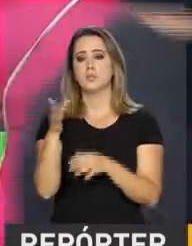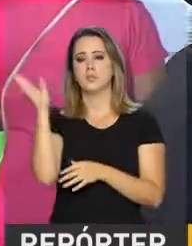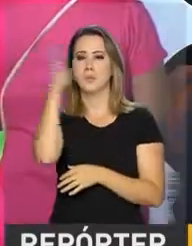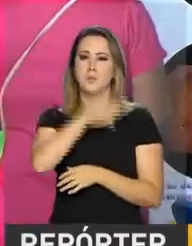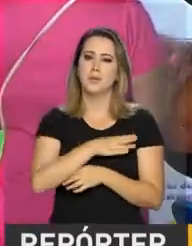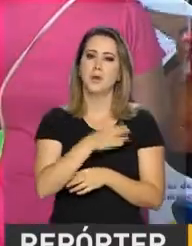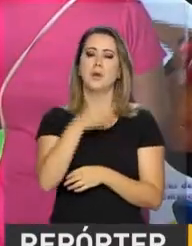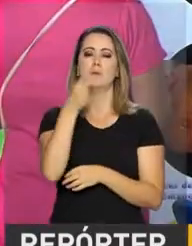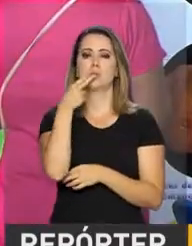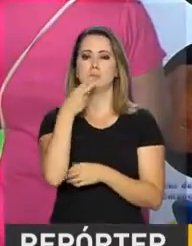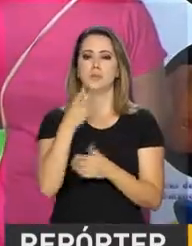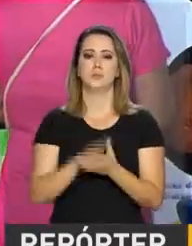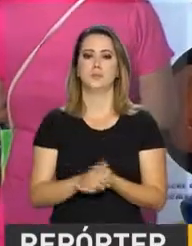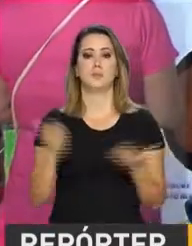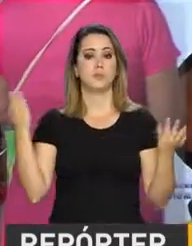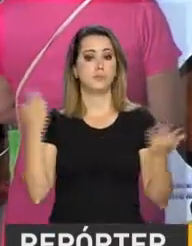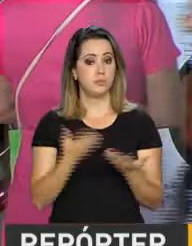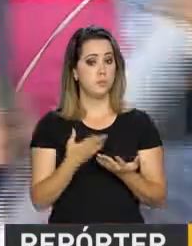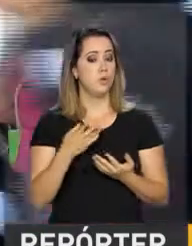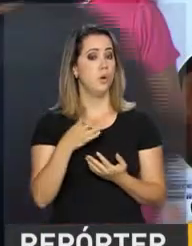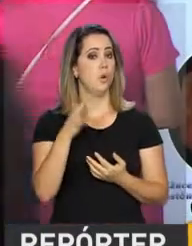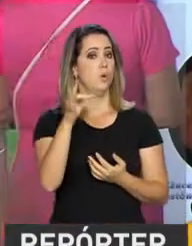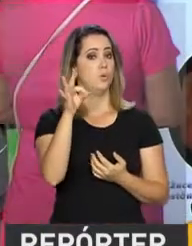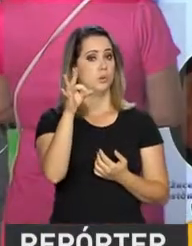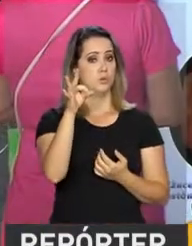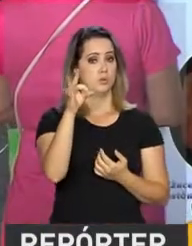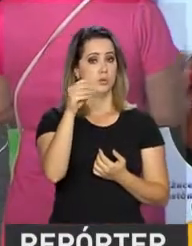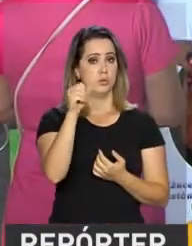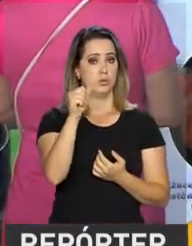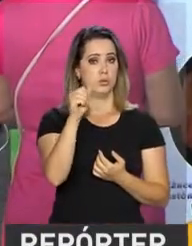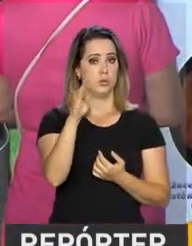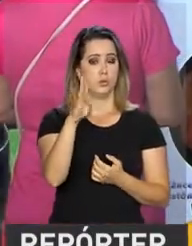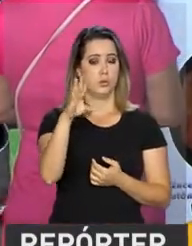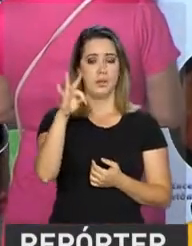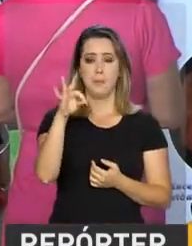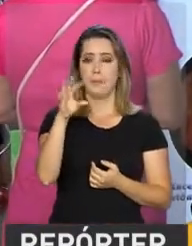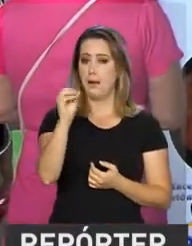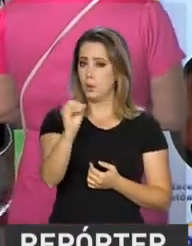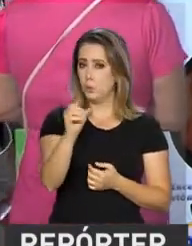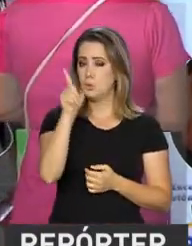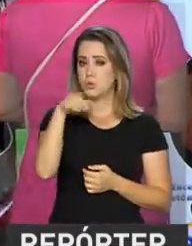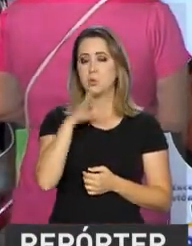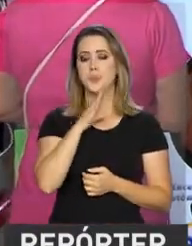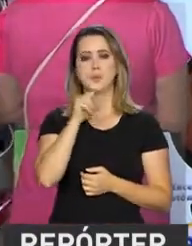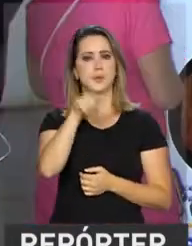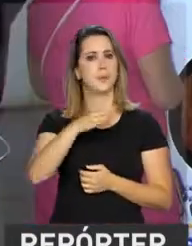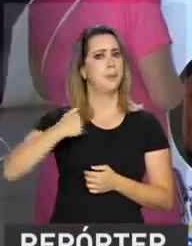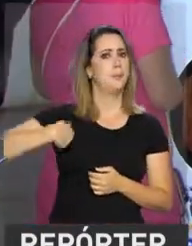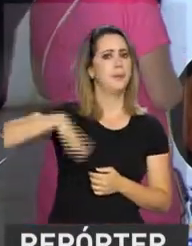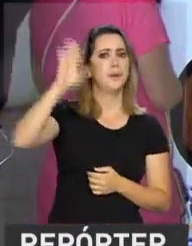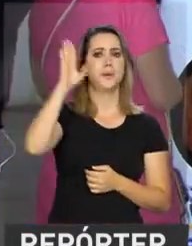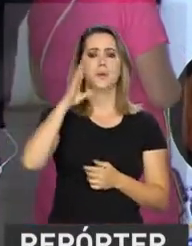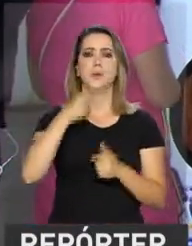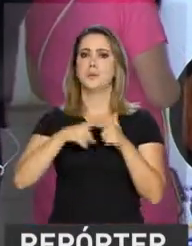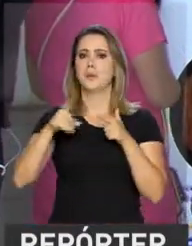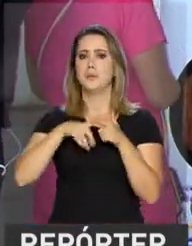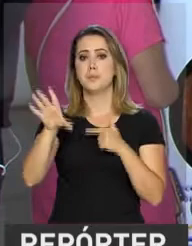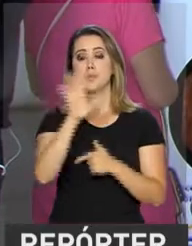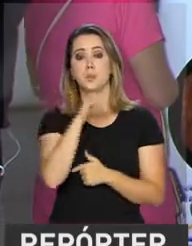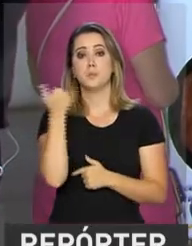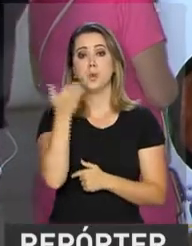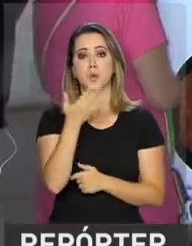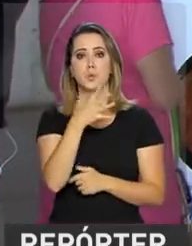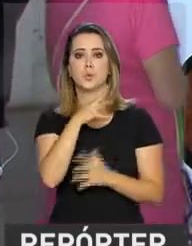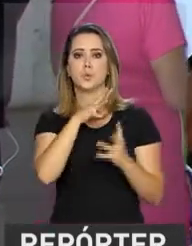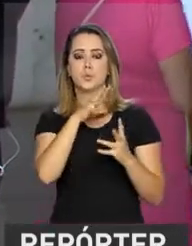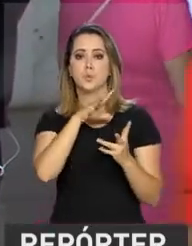é reconhecido pela Organização Mundial de Saúde como a maior causa de morte evitável no mundo. A doença mais importante